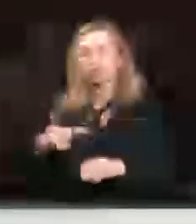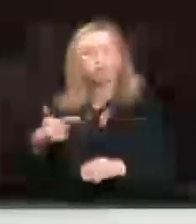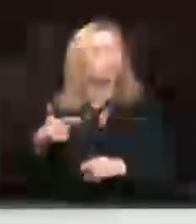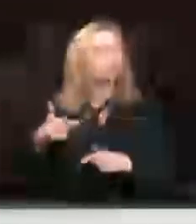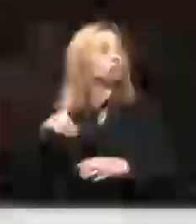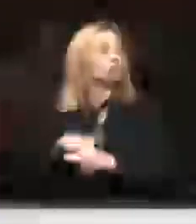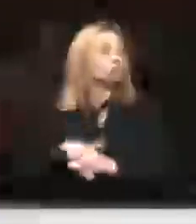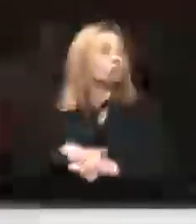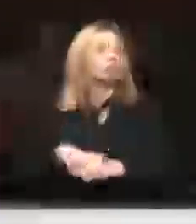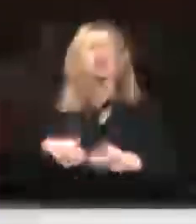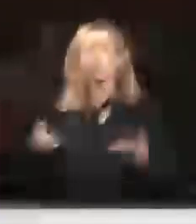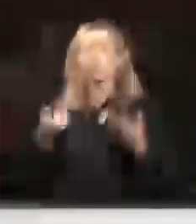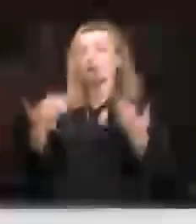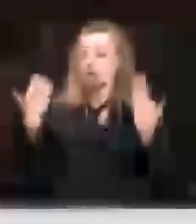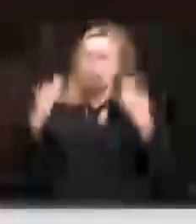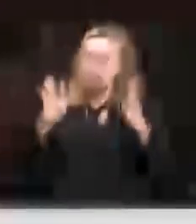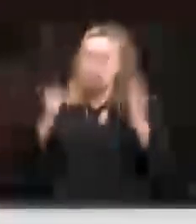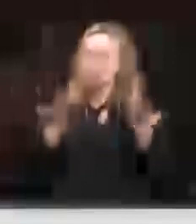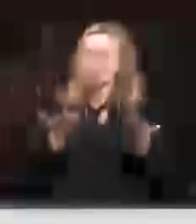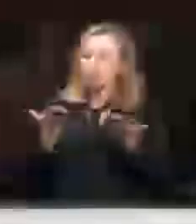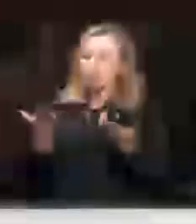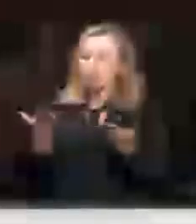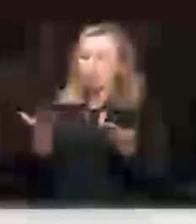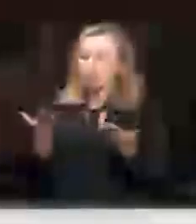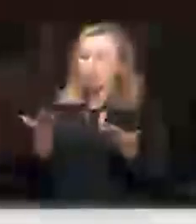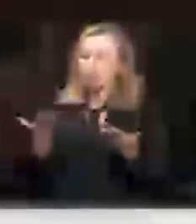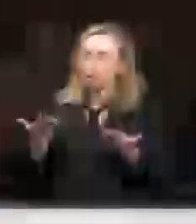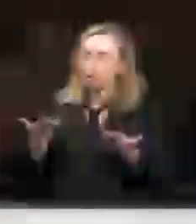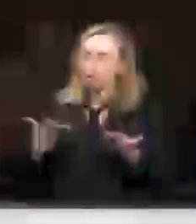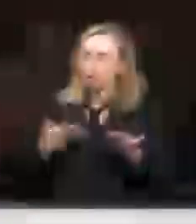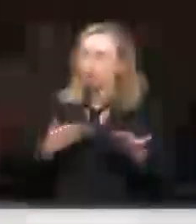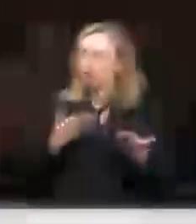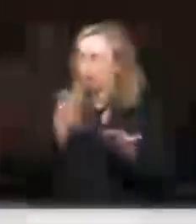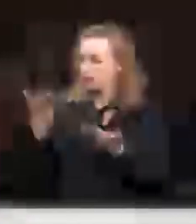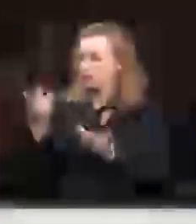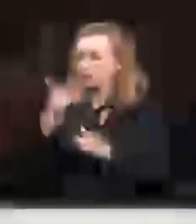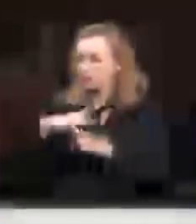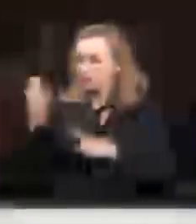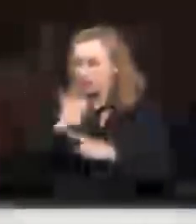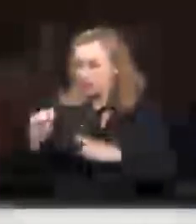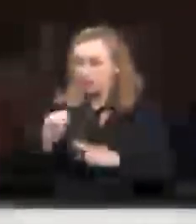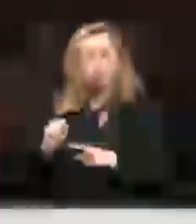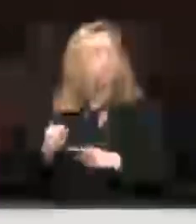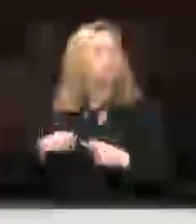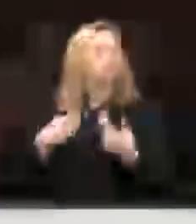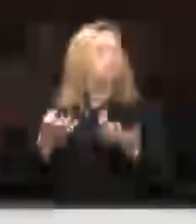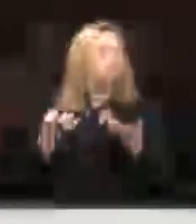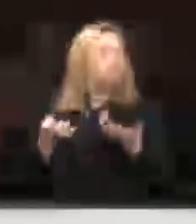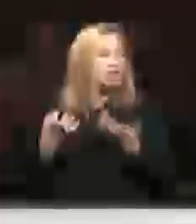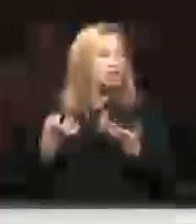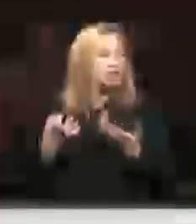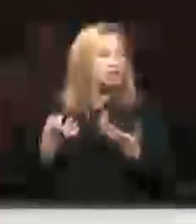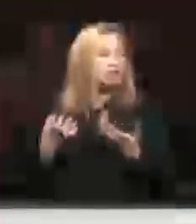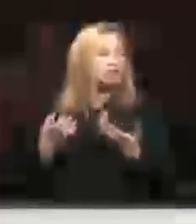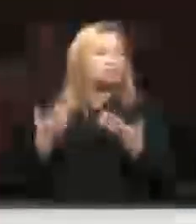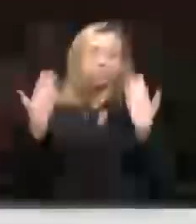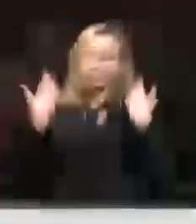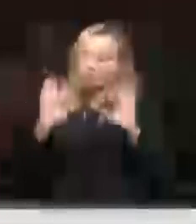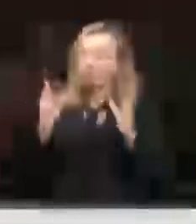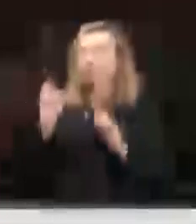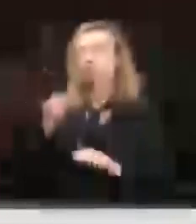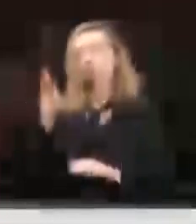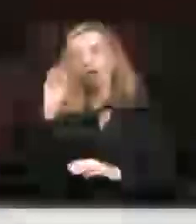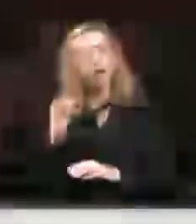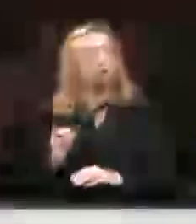eu quero parabenizar aos vencedores, quero parabenizar ao Eduardo pela